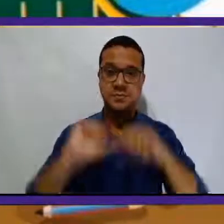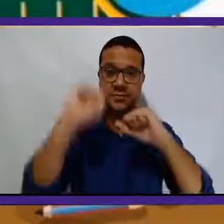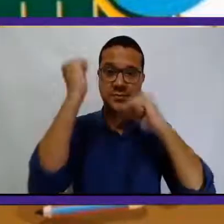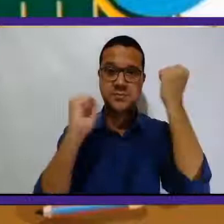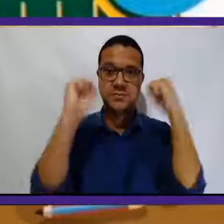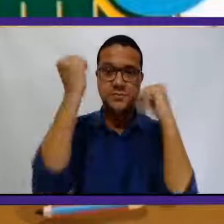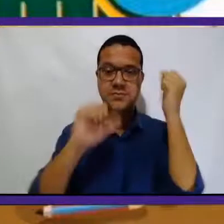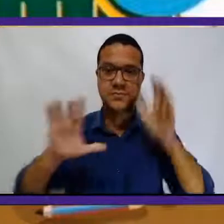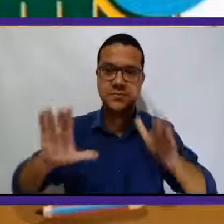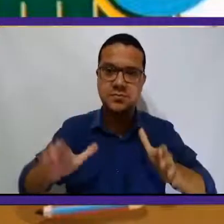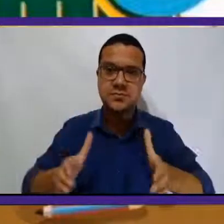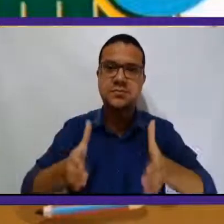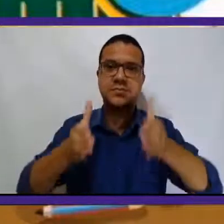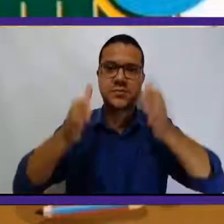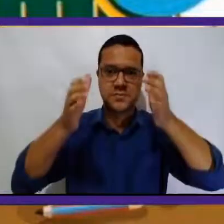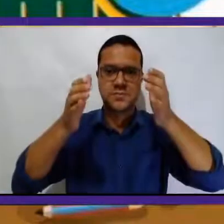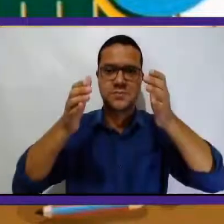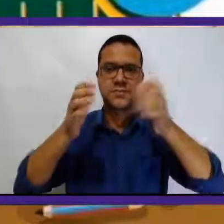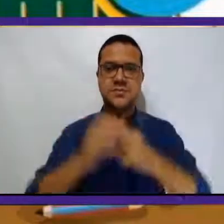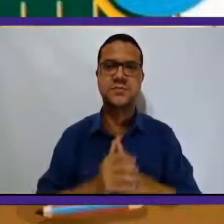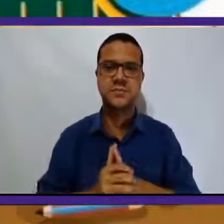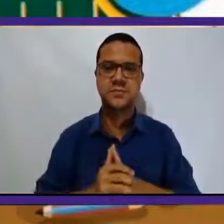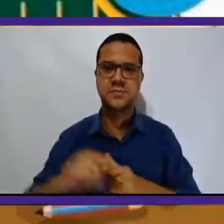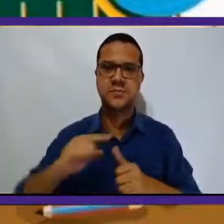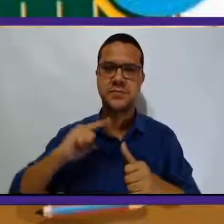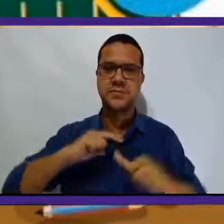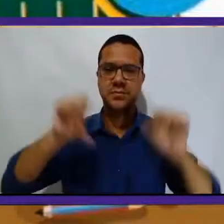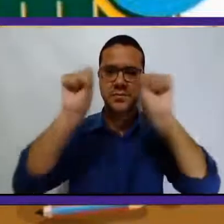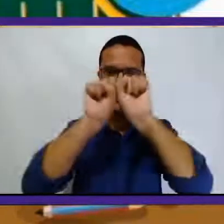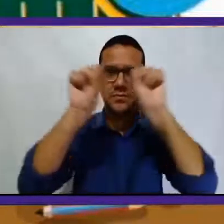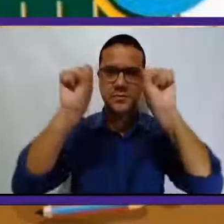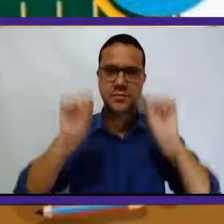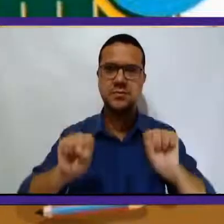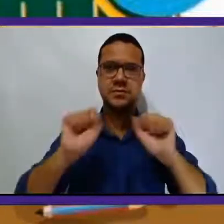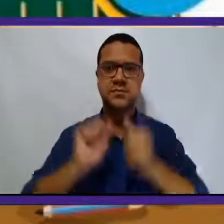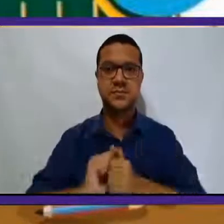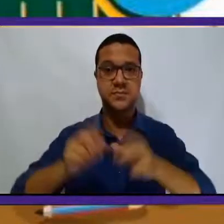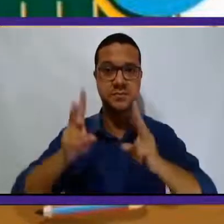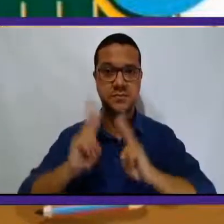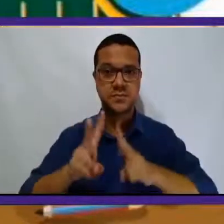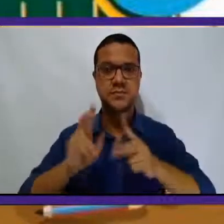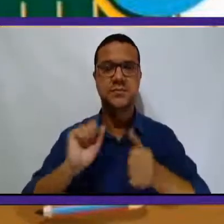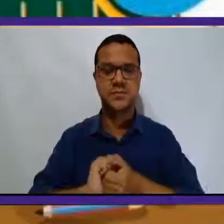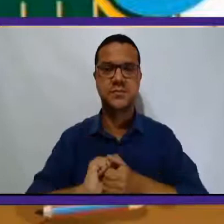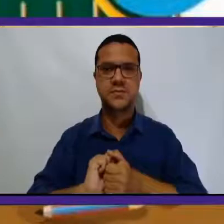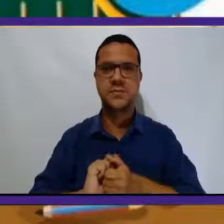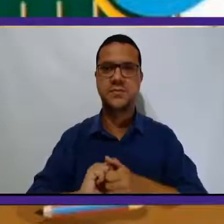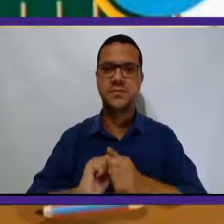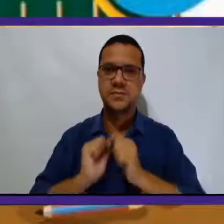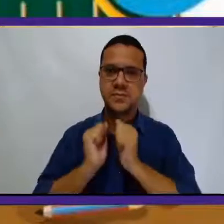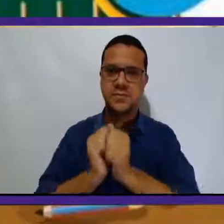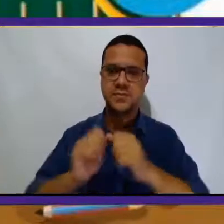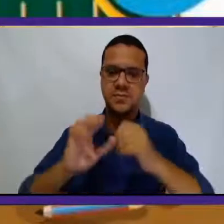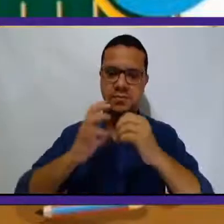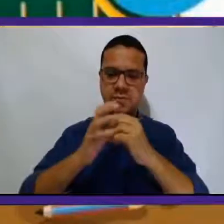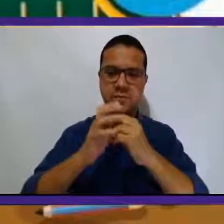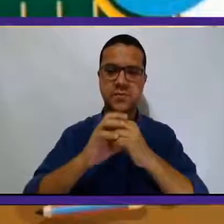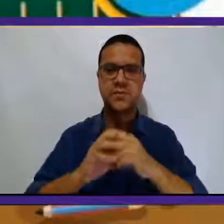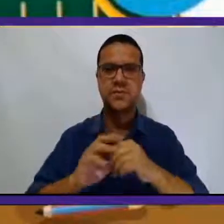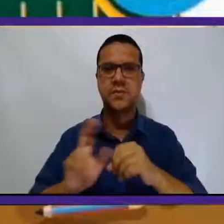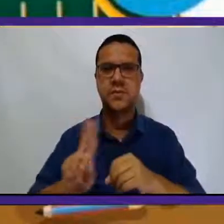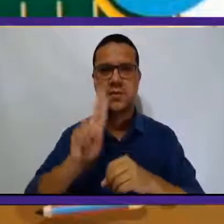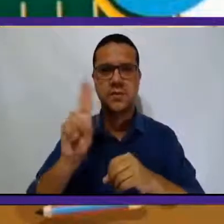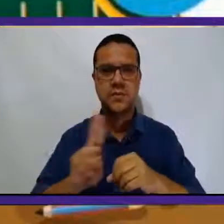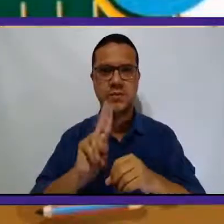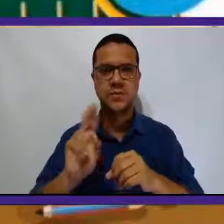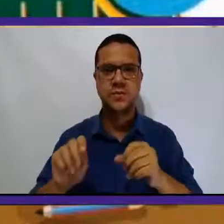As usinas nucleares Certo Temos um esquema Tudo sempre vai terminar Num gerador A usina